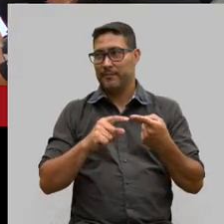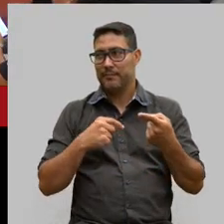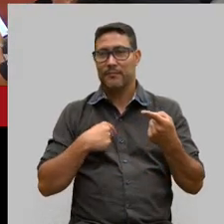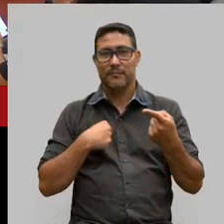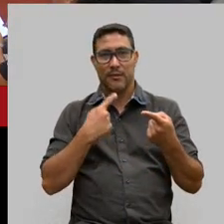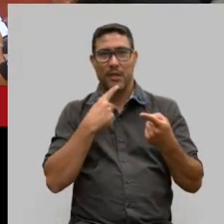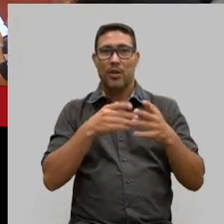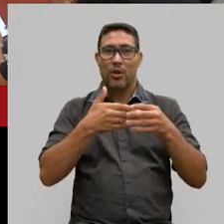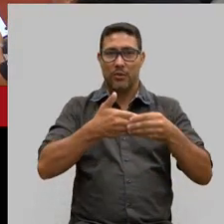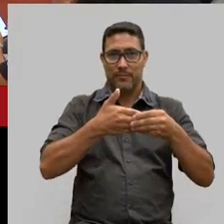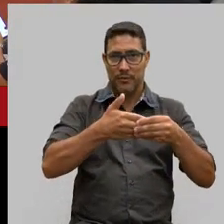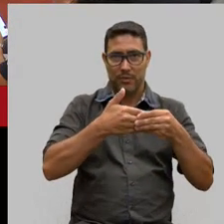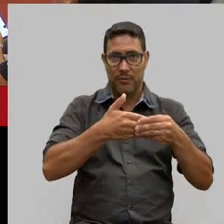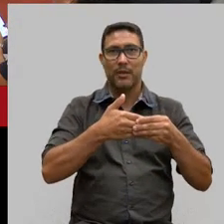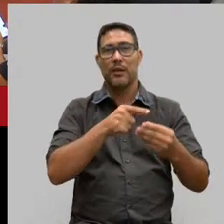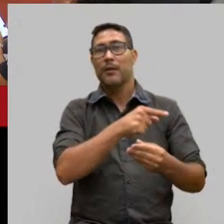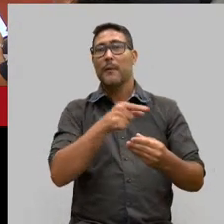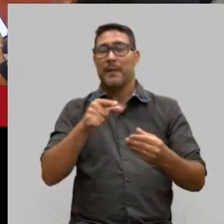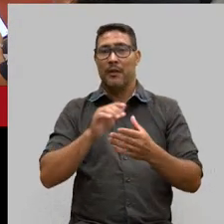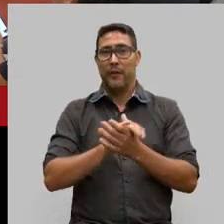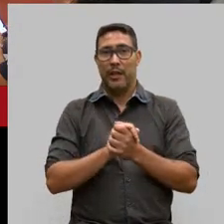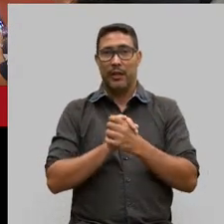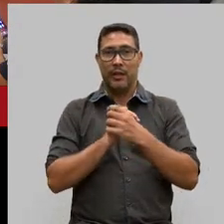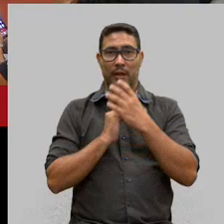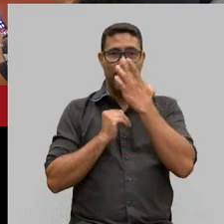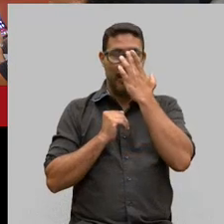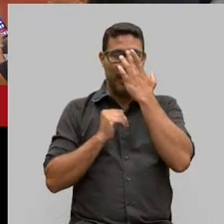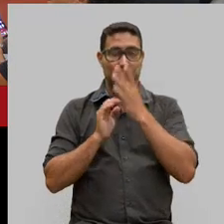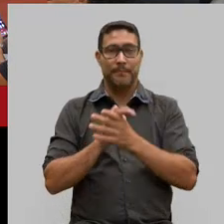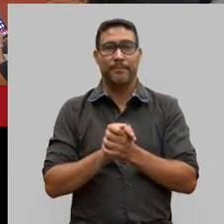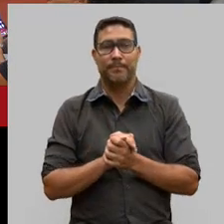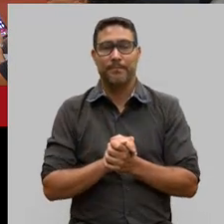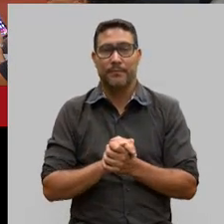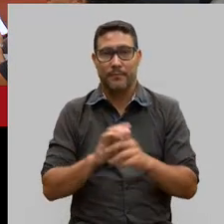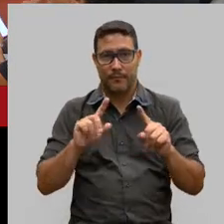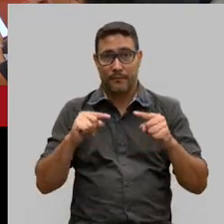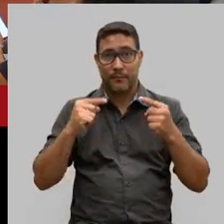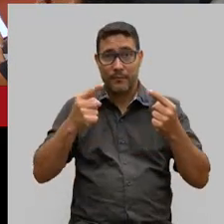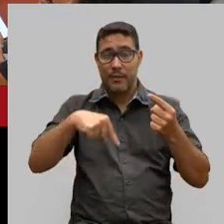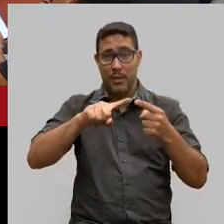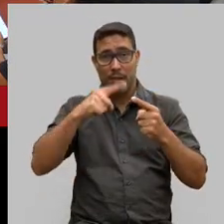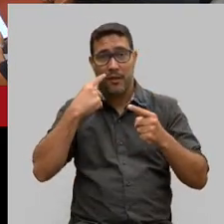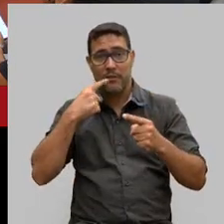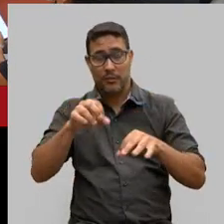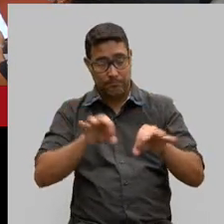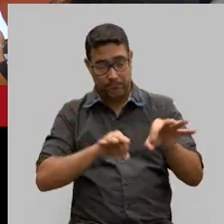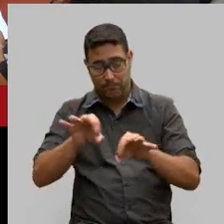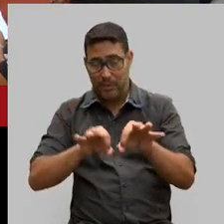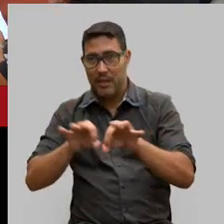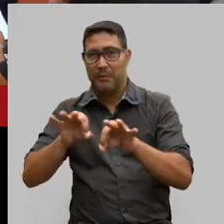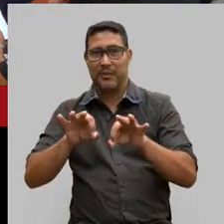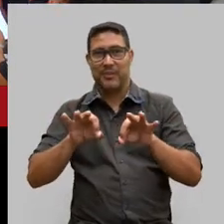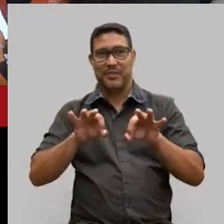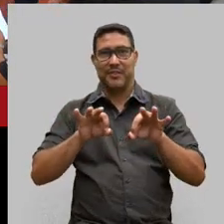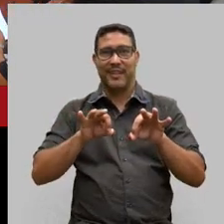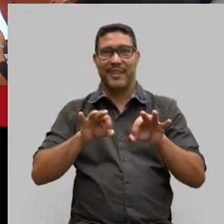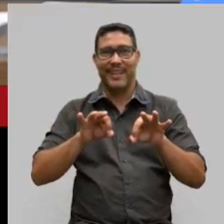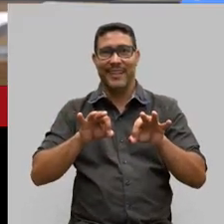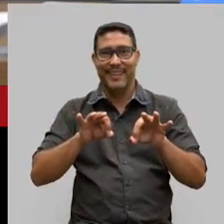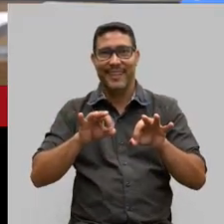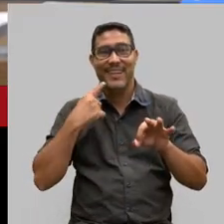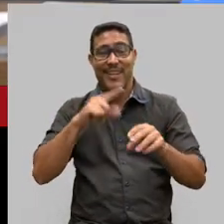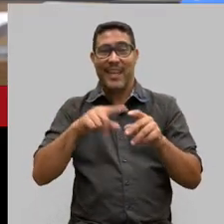Lúcia o Gustavo lavorato a Florência que enfim a gente tá numa numa crescente essa semana né que é que é a semana do